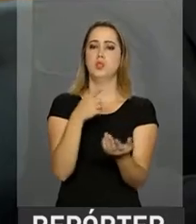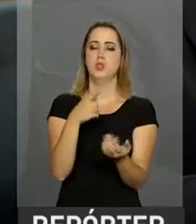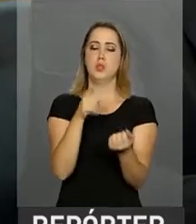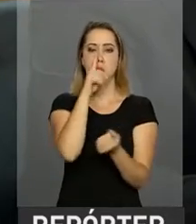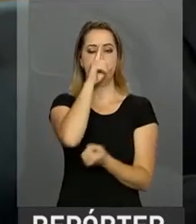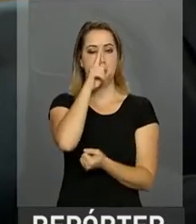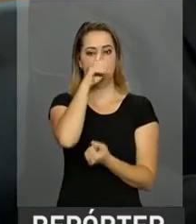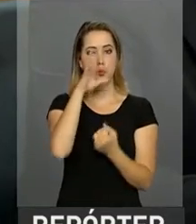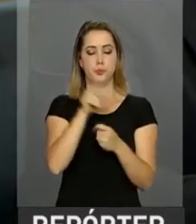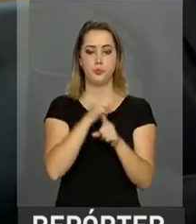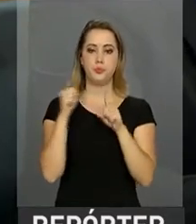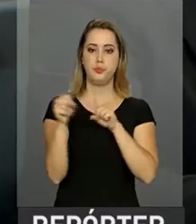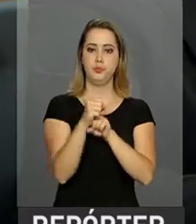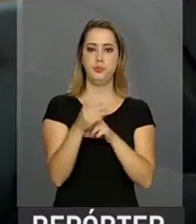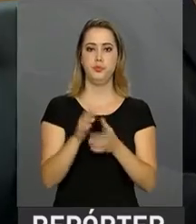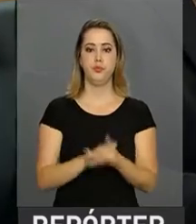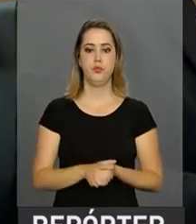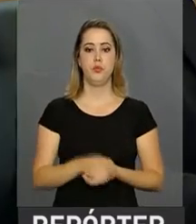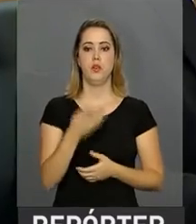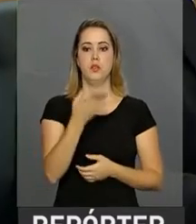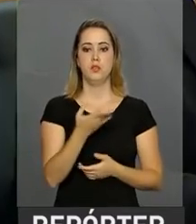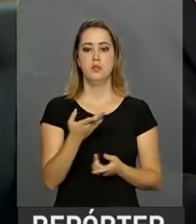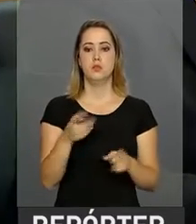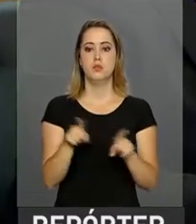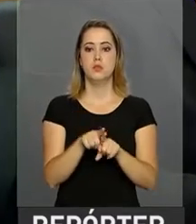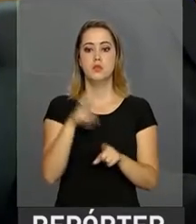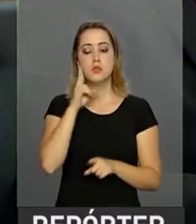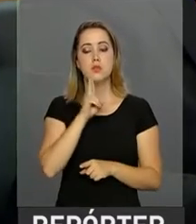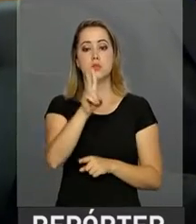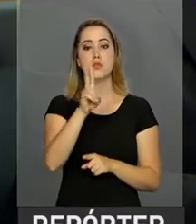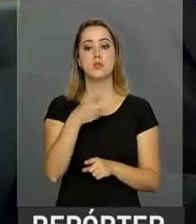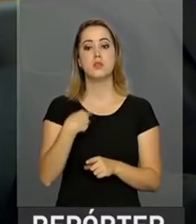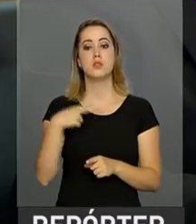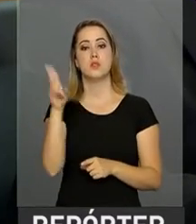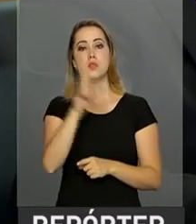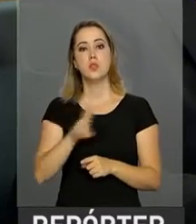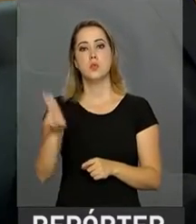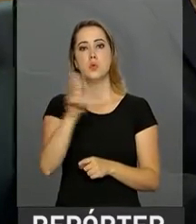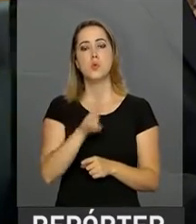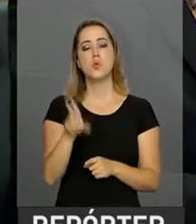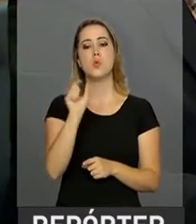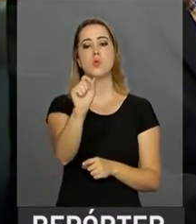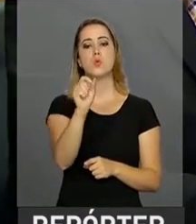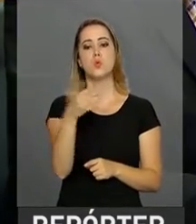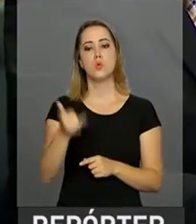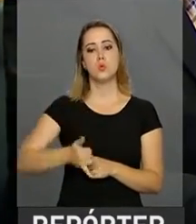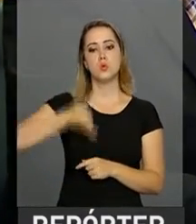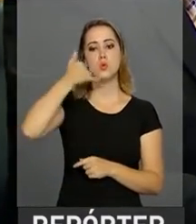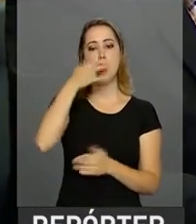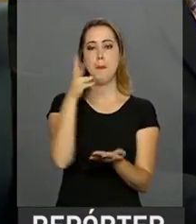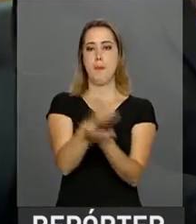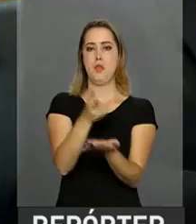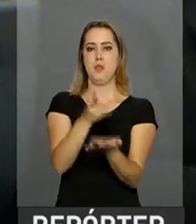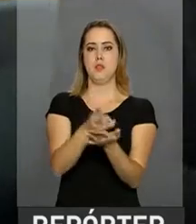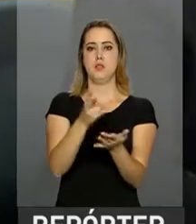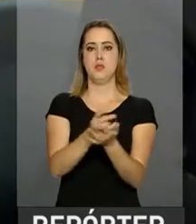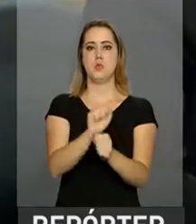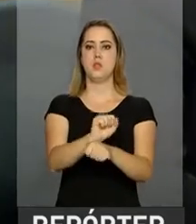comum, diretora, é sobre o uso do celular. O uso do celular no trânsito é considerado uma infração mesmo quando o motorista está parado no